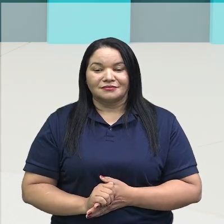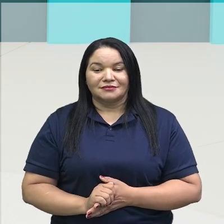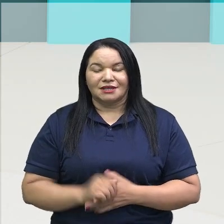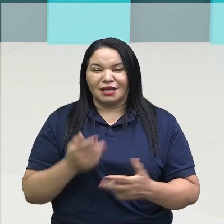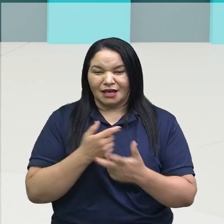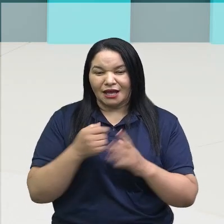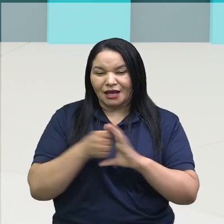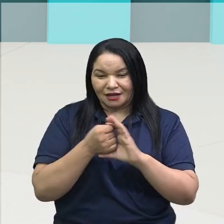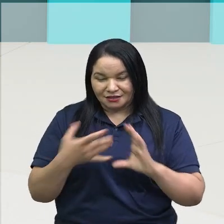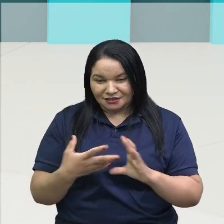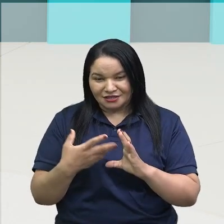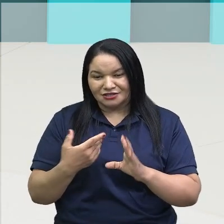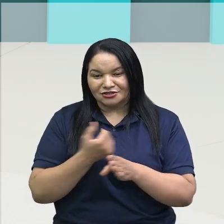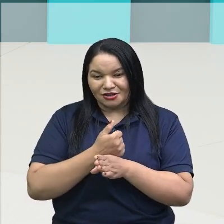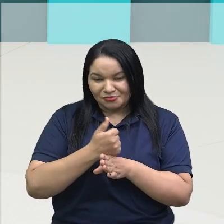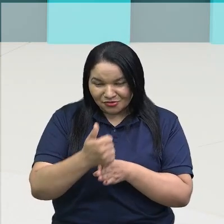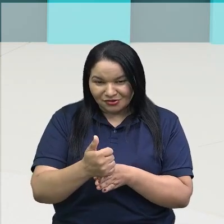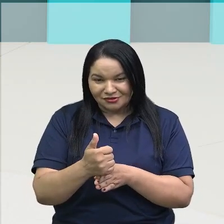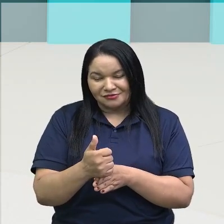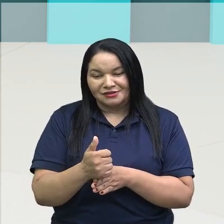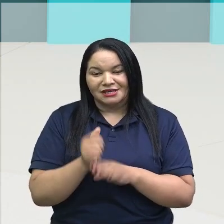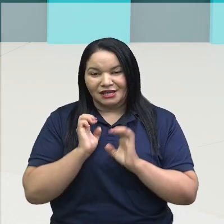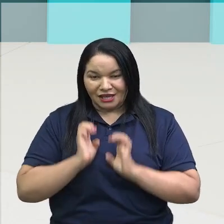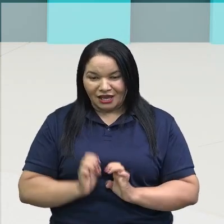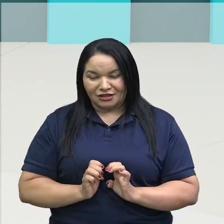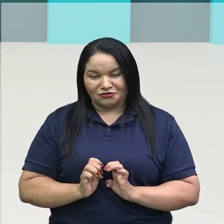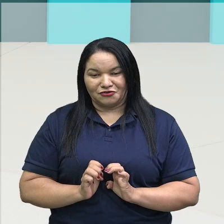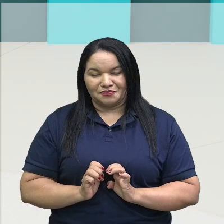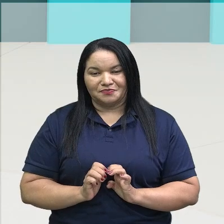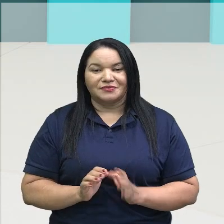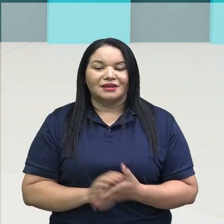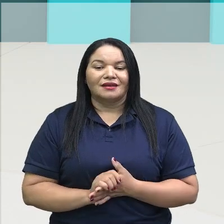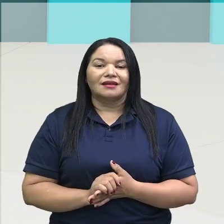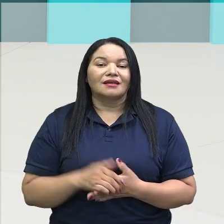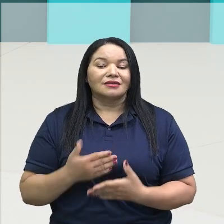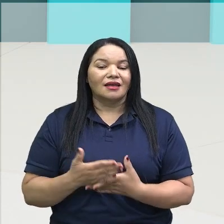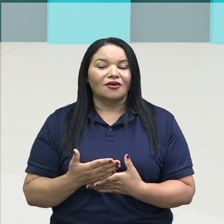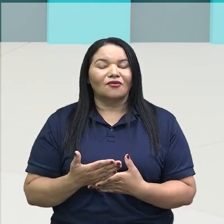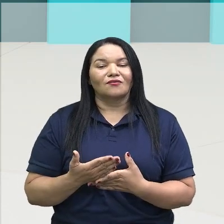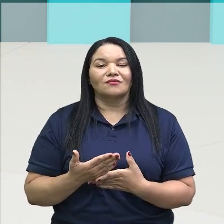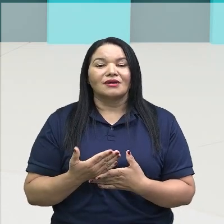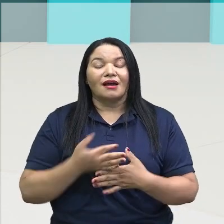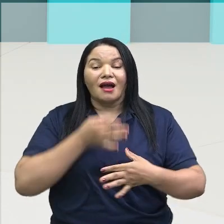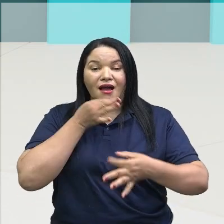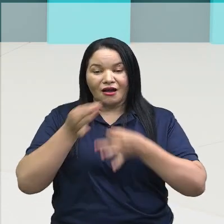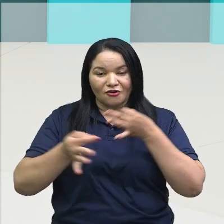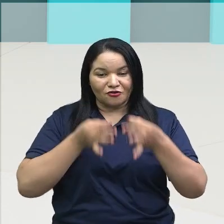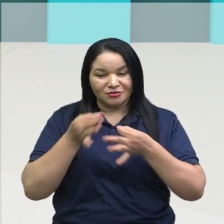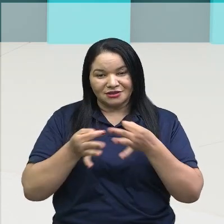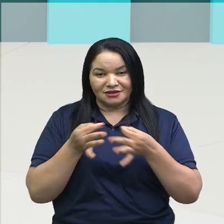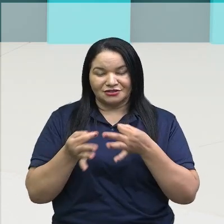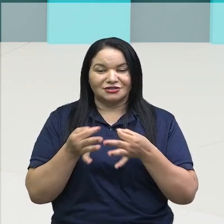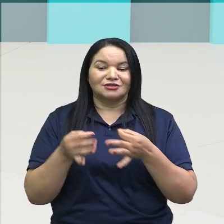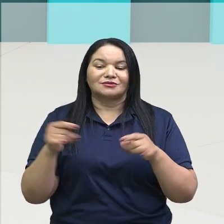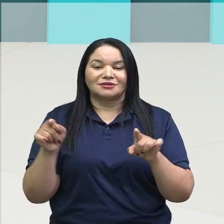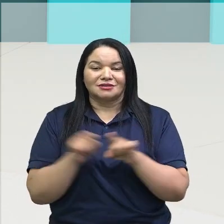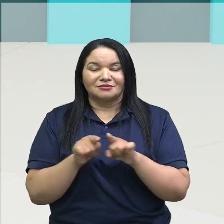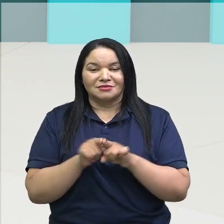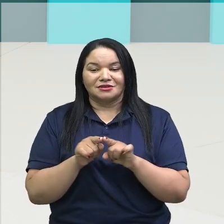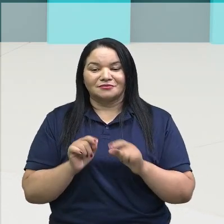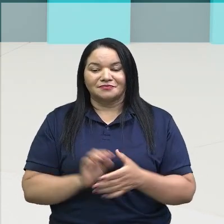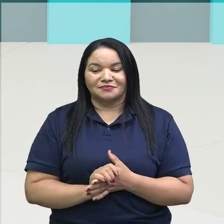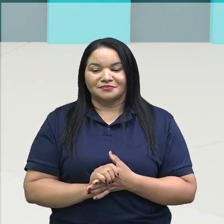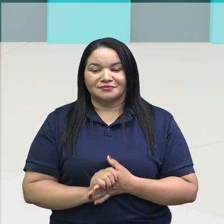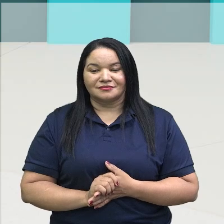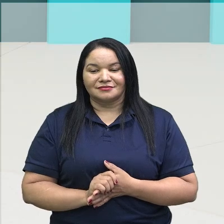aspectos morais, ou seja, possui uma certa ética. Então, observem que esse é o movimento argumentativo aqui, ou seja, argumentativo não,